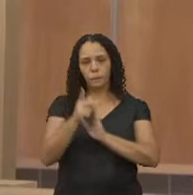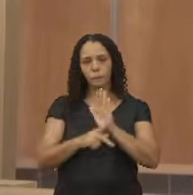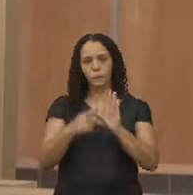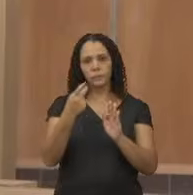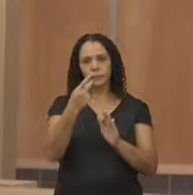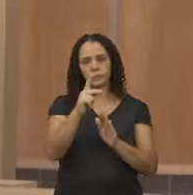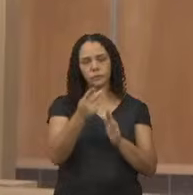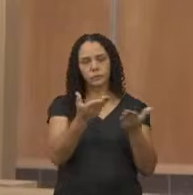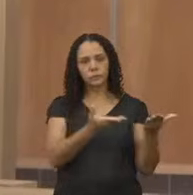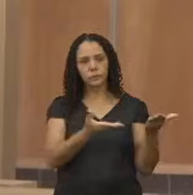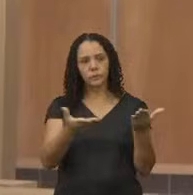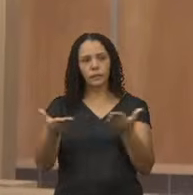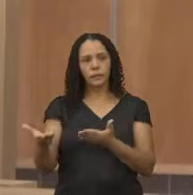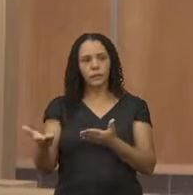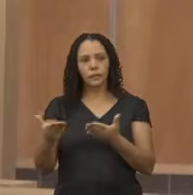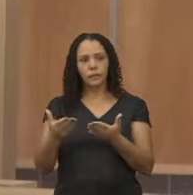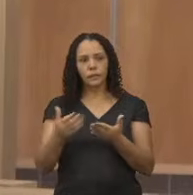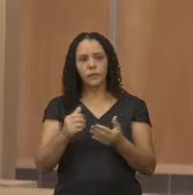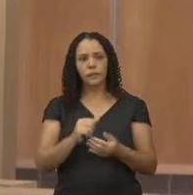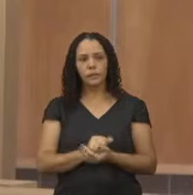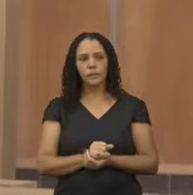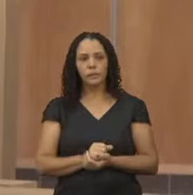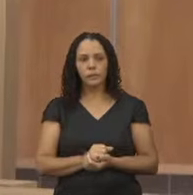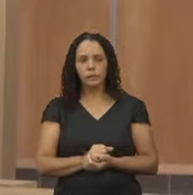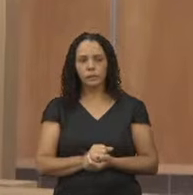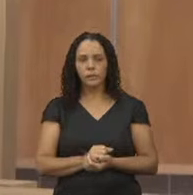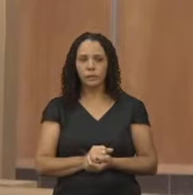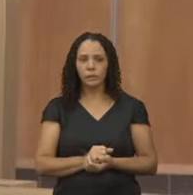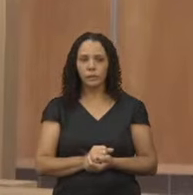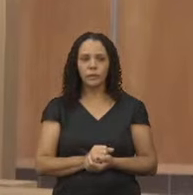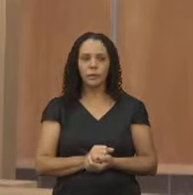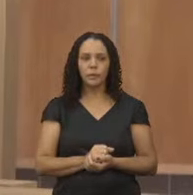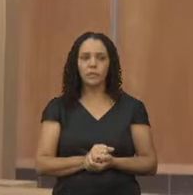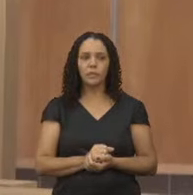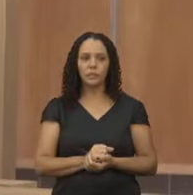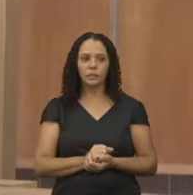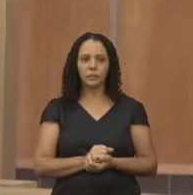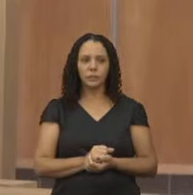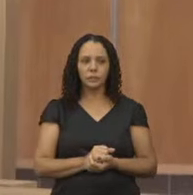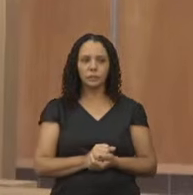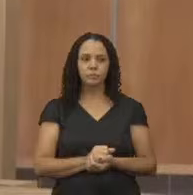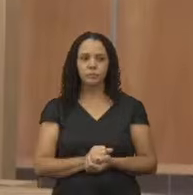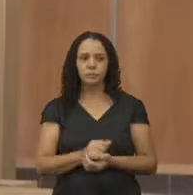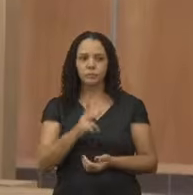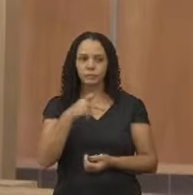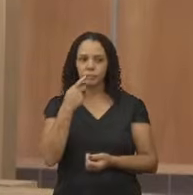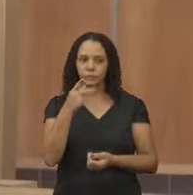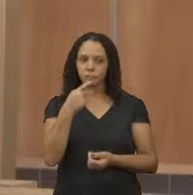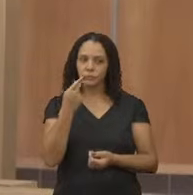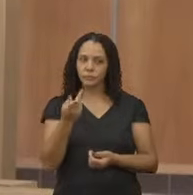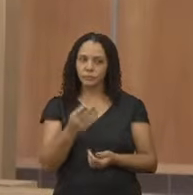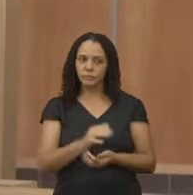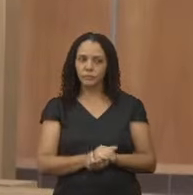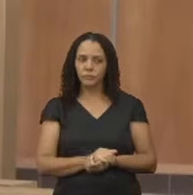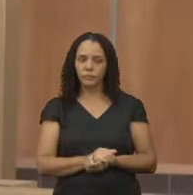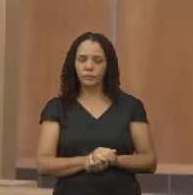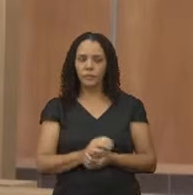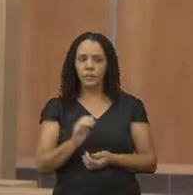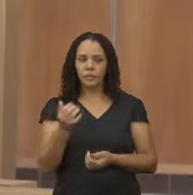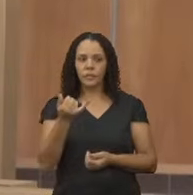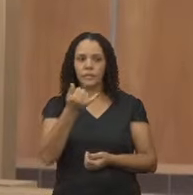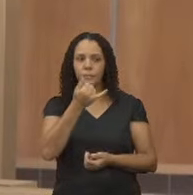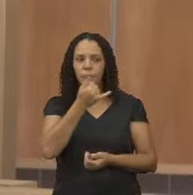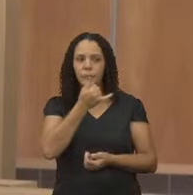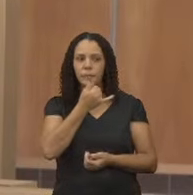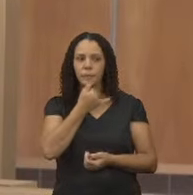nosso povo. Eu volto a insistir, é tão triste a gente ver lugares